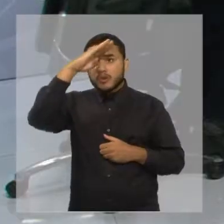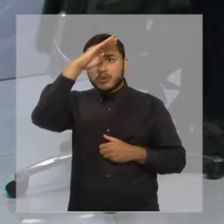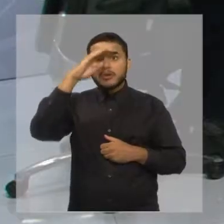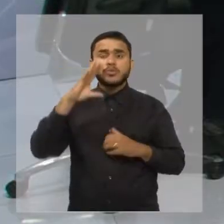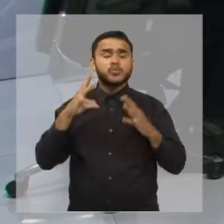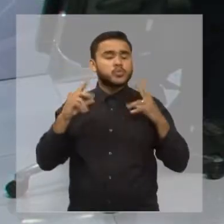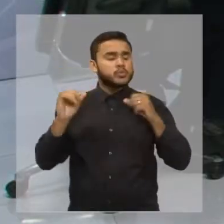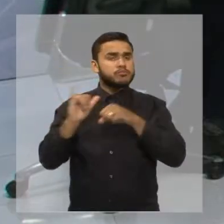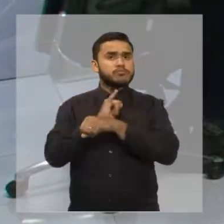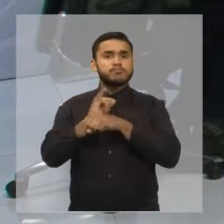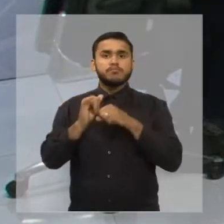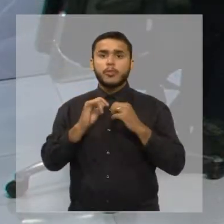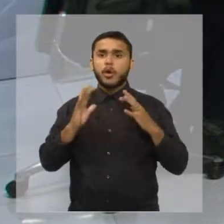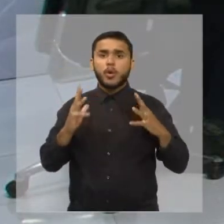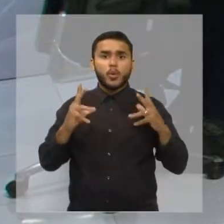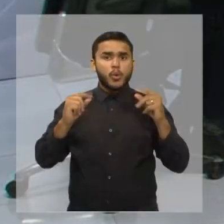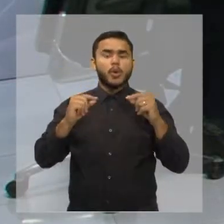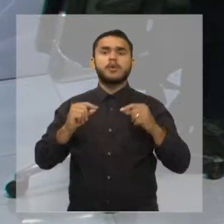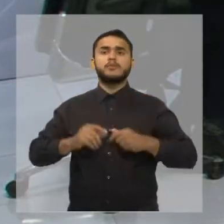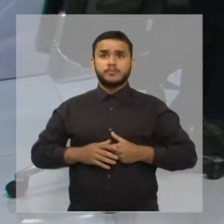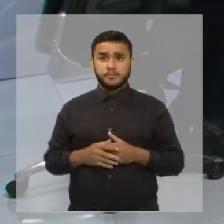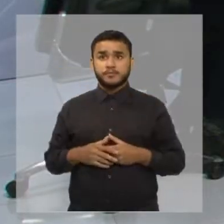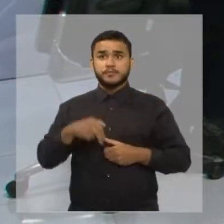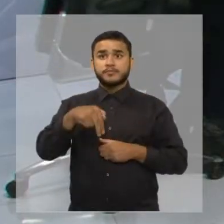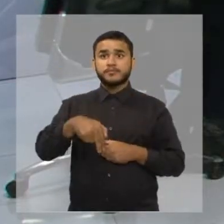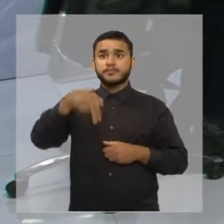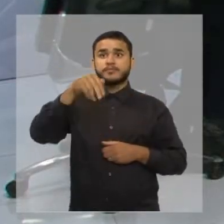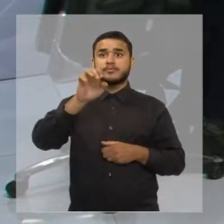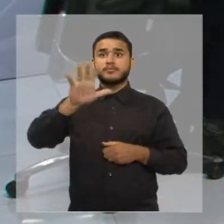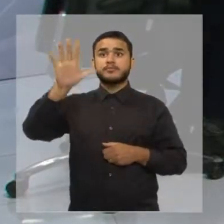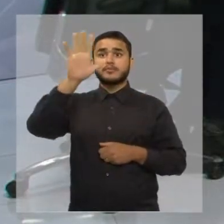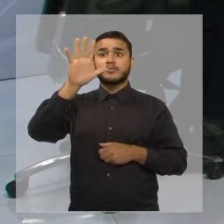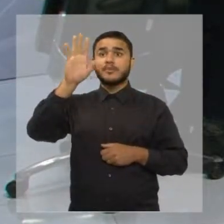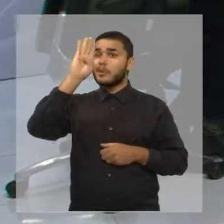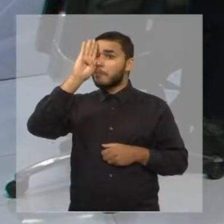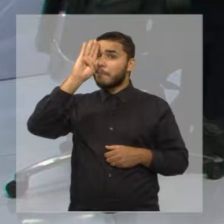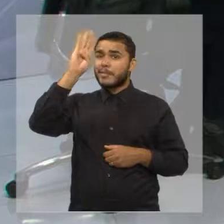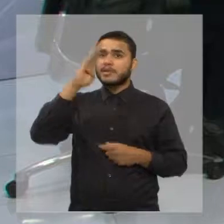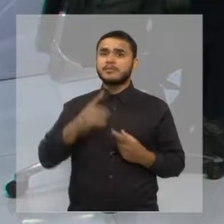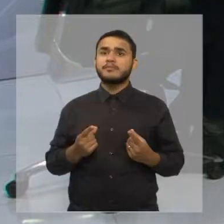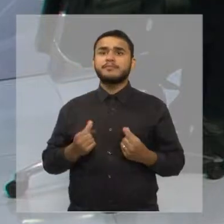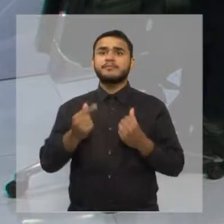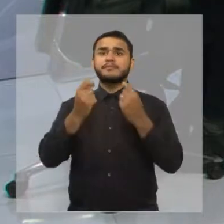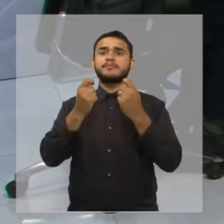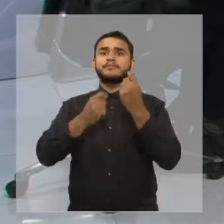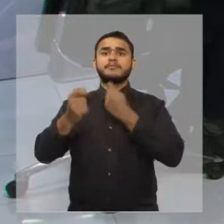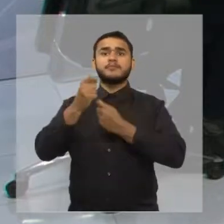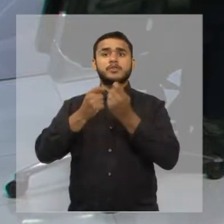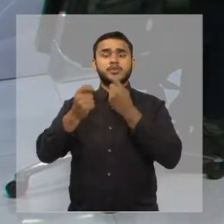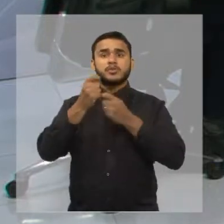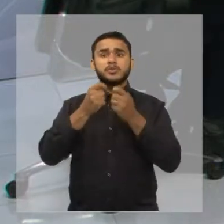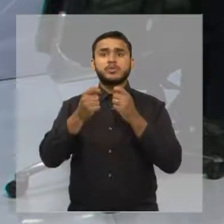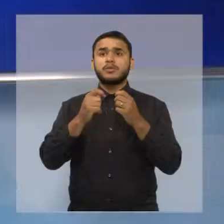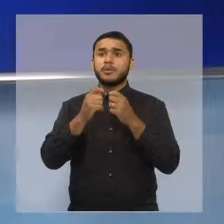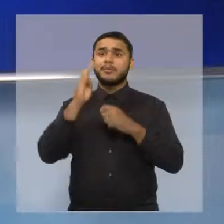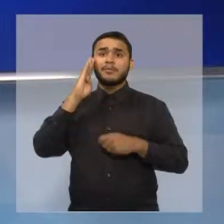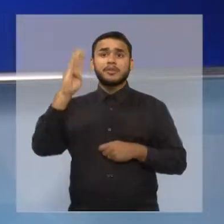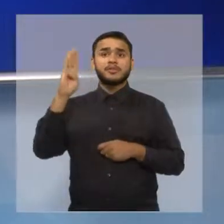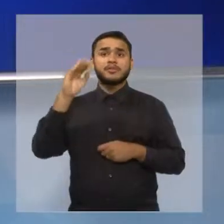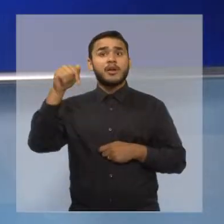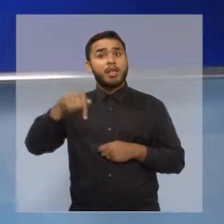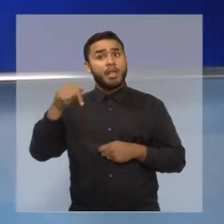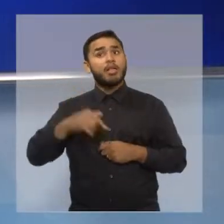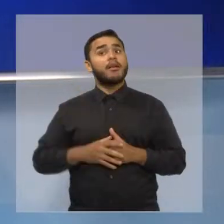O Nordeste é uma região que tem uma contribuição enorme para esse país, inclusive econômica, né? Participa da